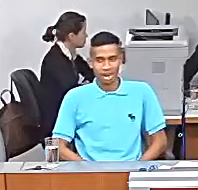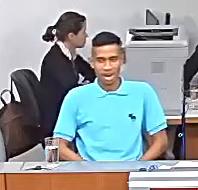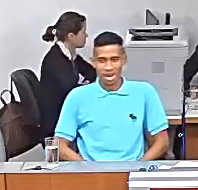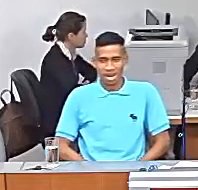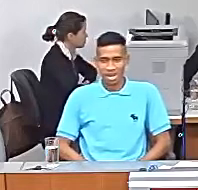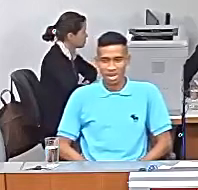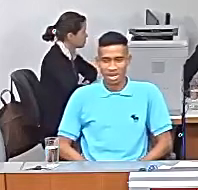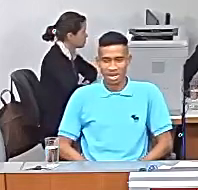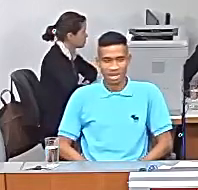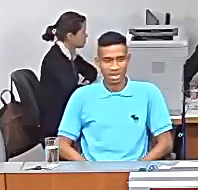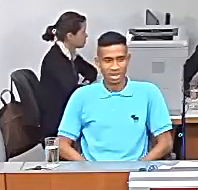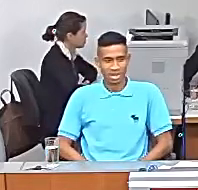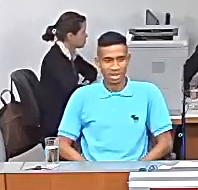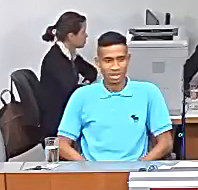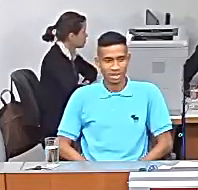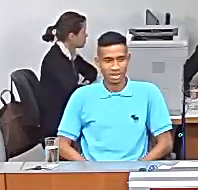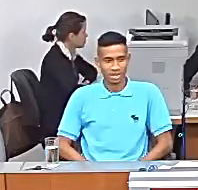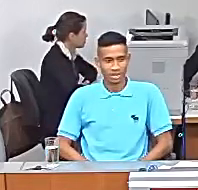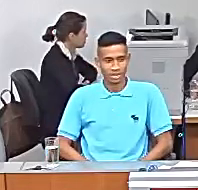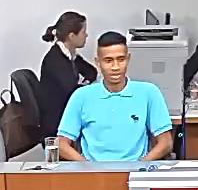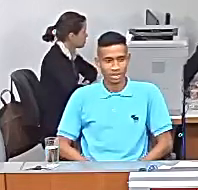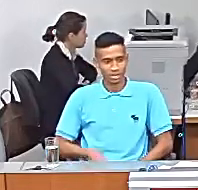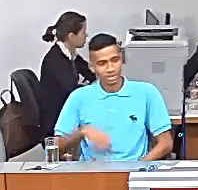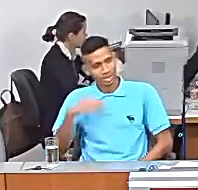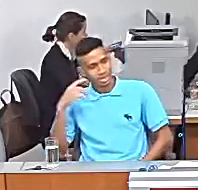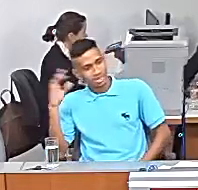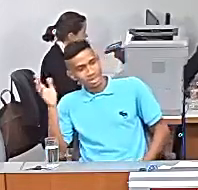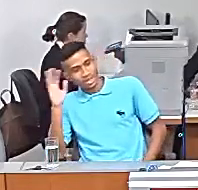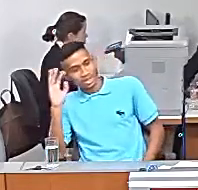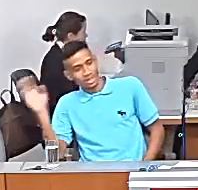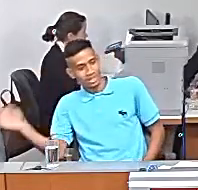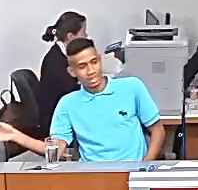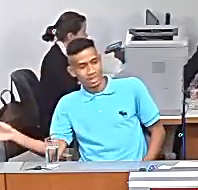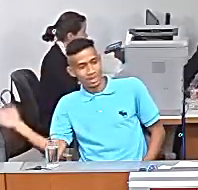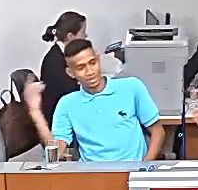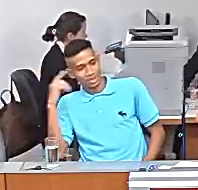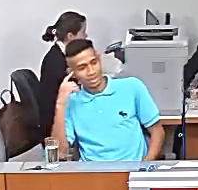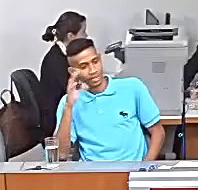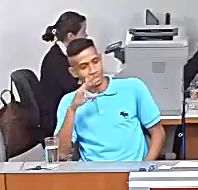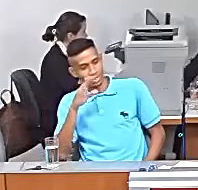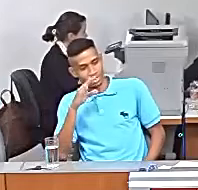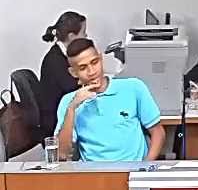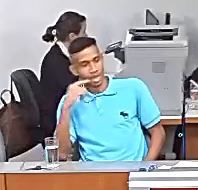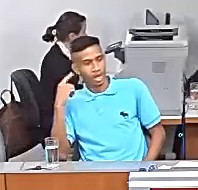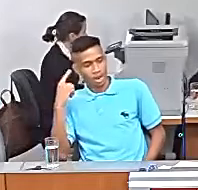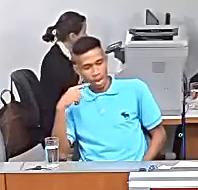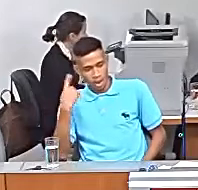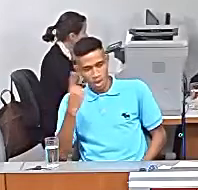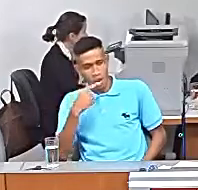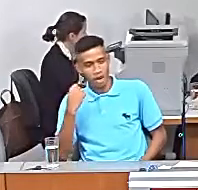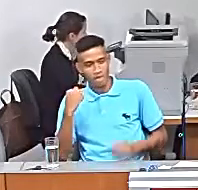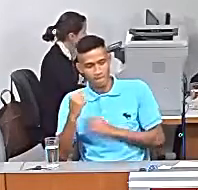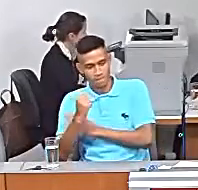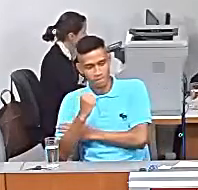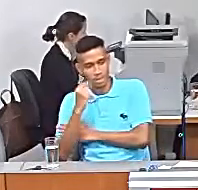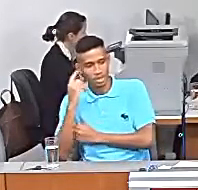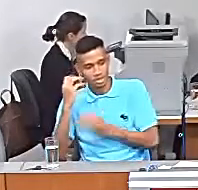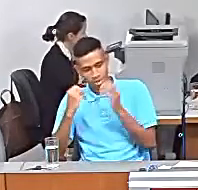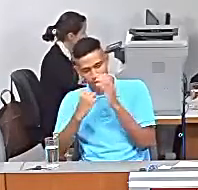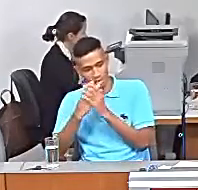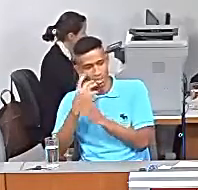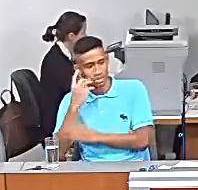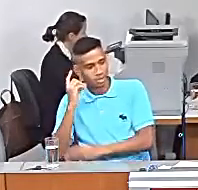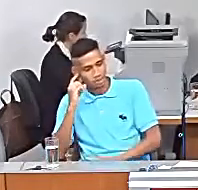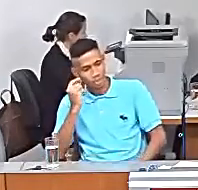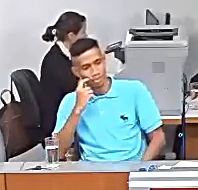da questão do autista, ele não é facilmente identificado, e os pais têm dificuldade de locomover e de ele se apresentar quando chega